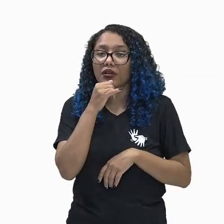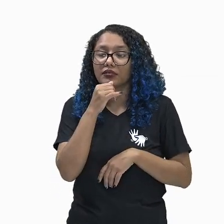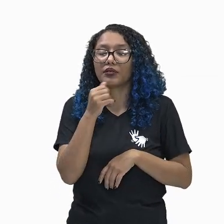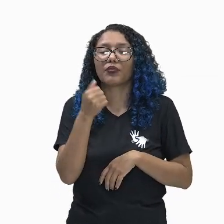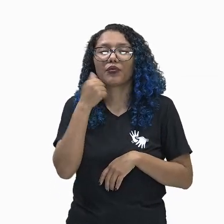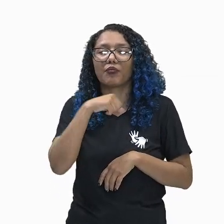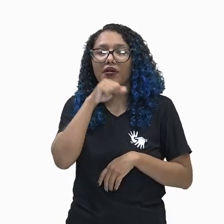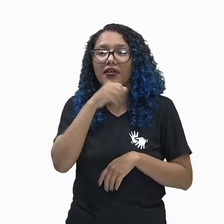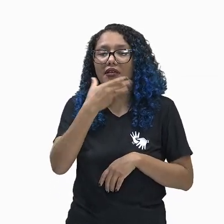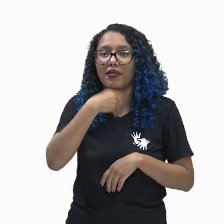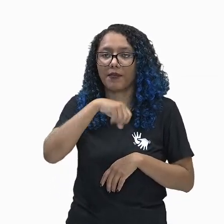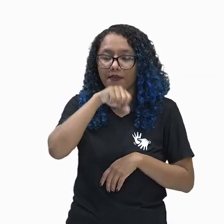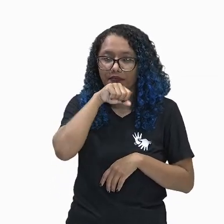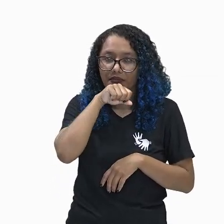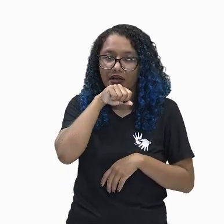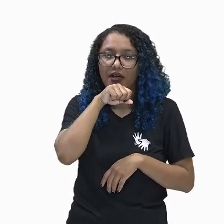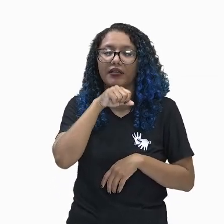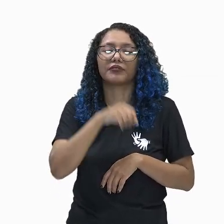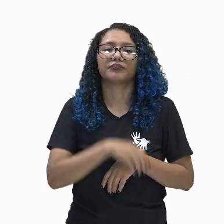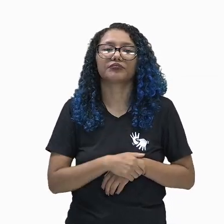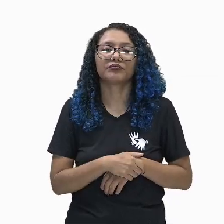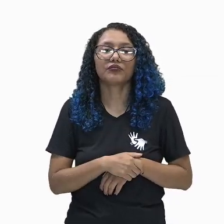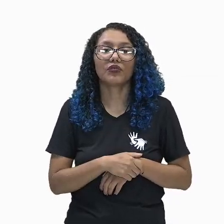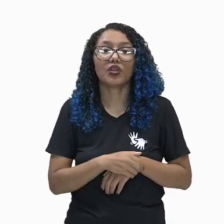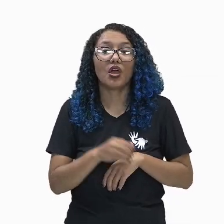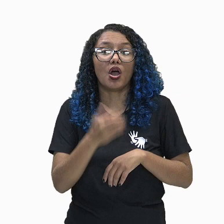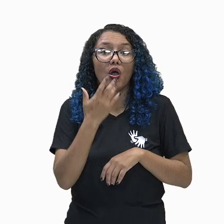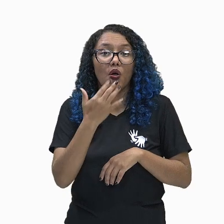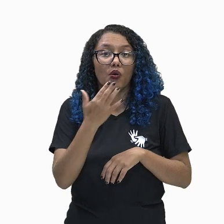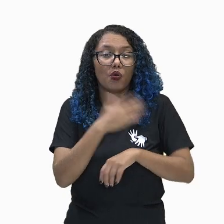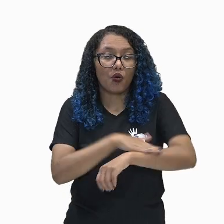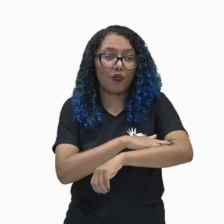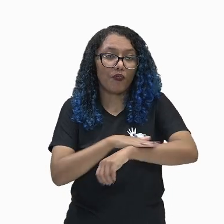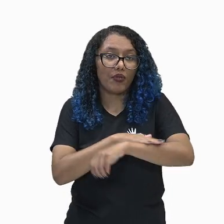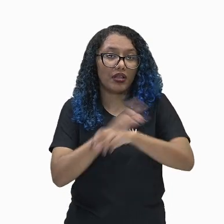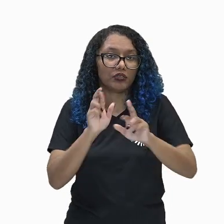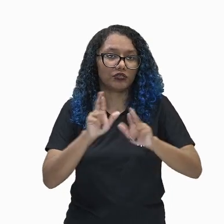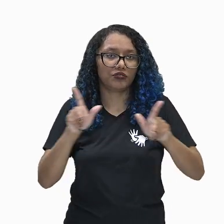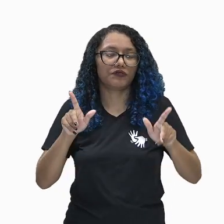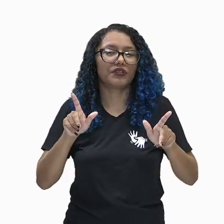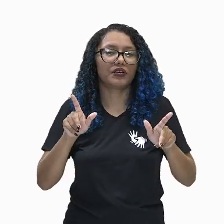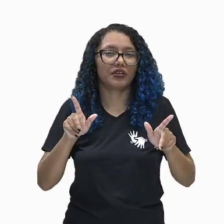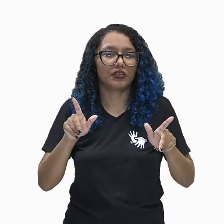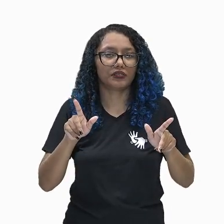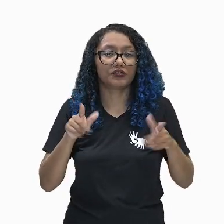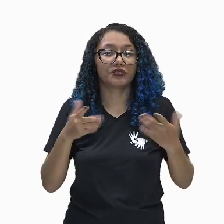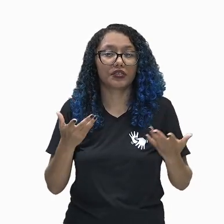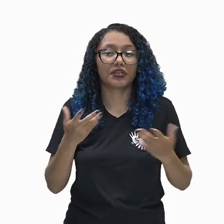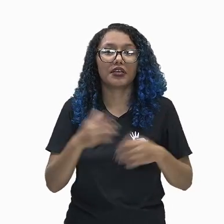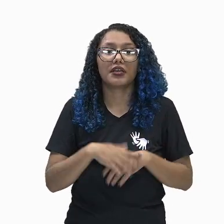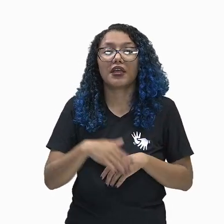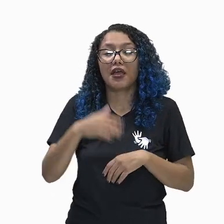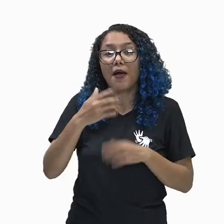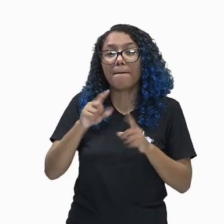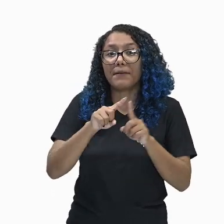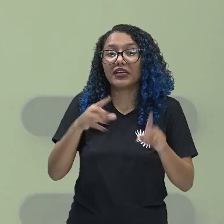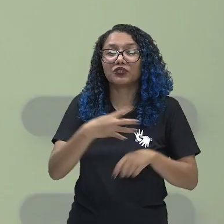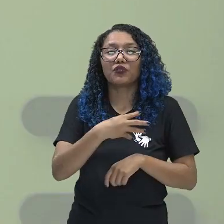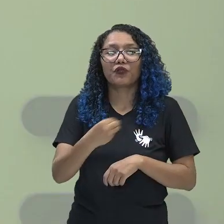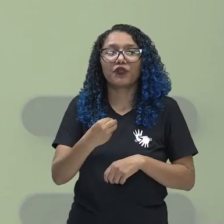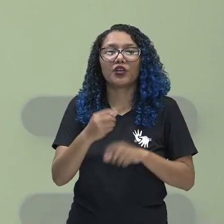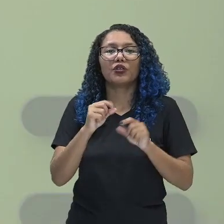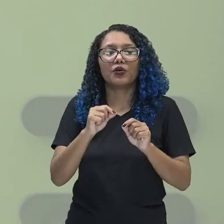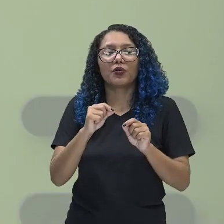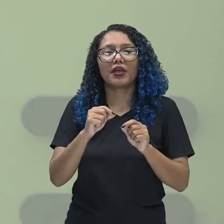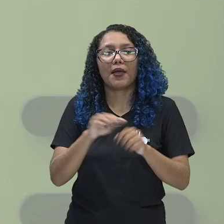informação que pai e mãe têm cores de peles diferentes e o indivíduo ele nasce com a pele clara, às vezes